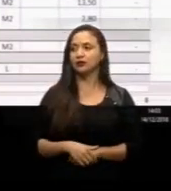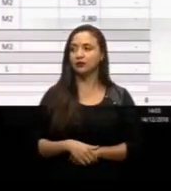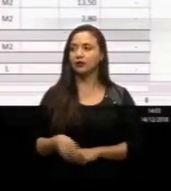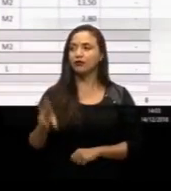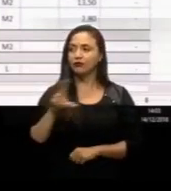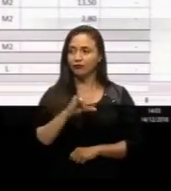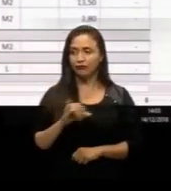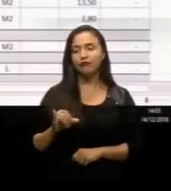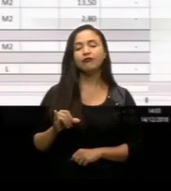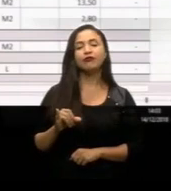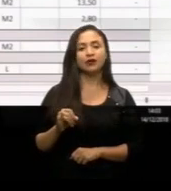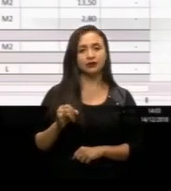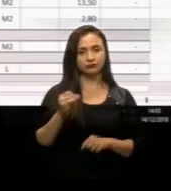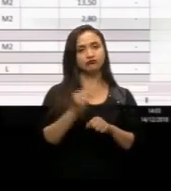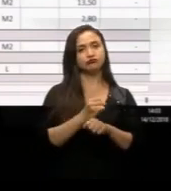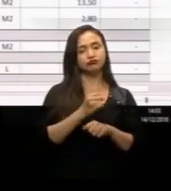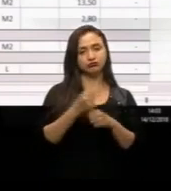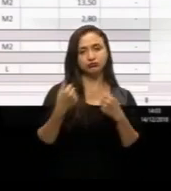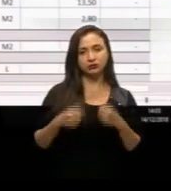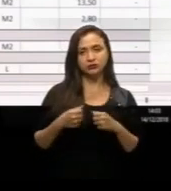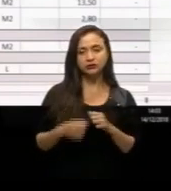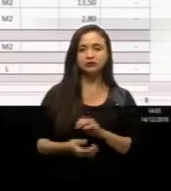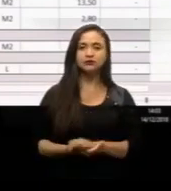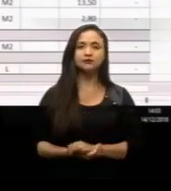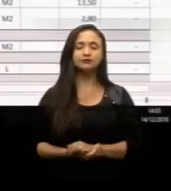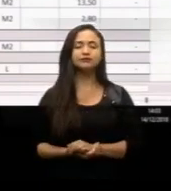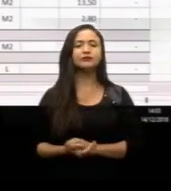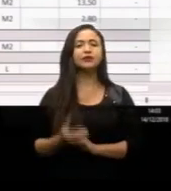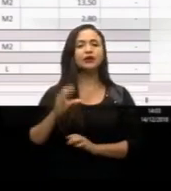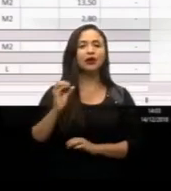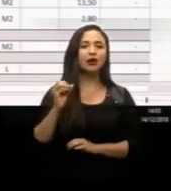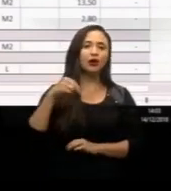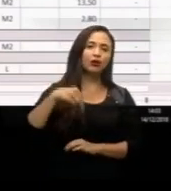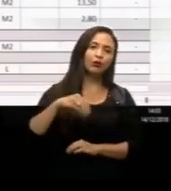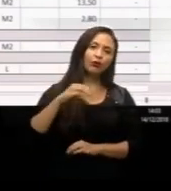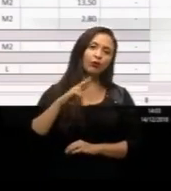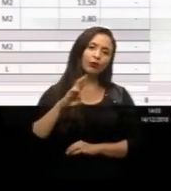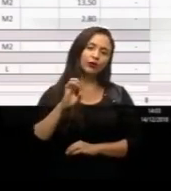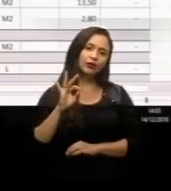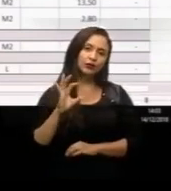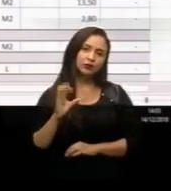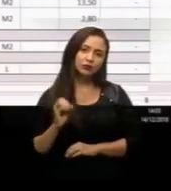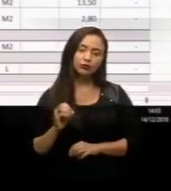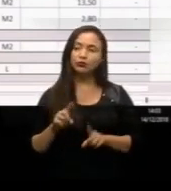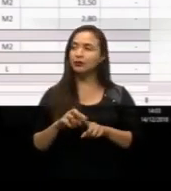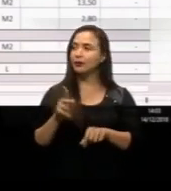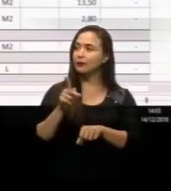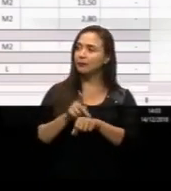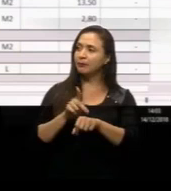levar aço, né, na fundação. Concreto, para fazer a concretagem. E pedra